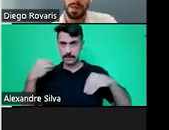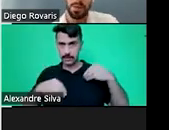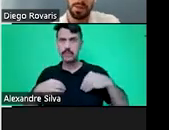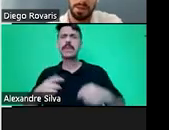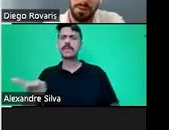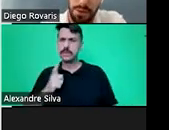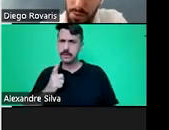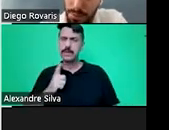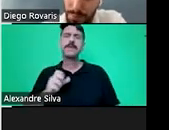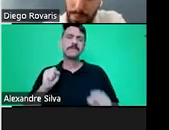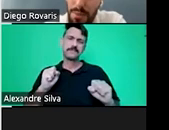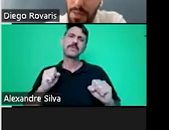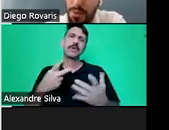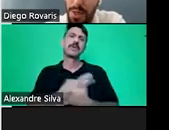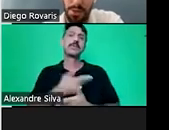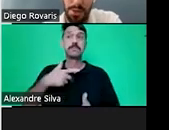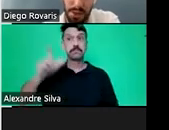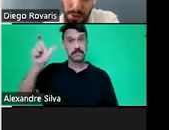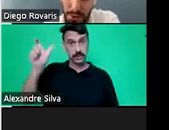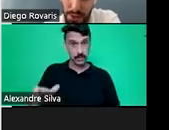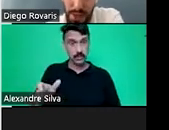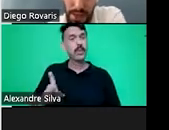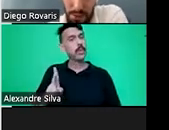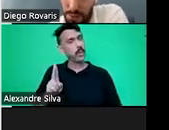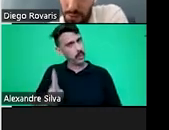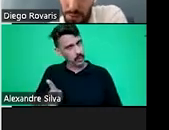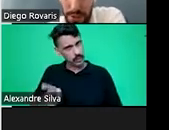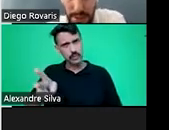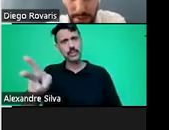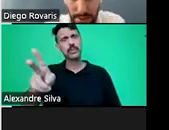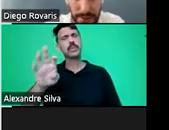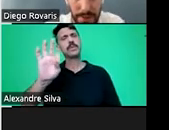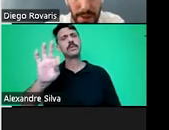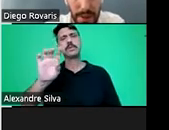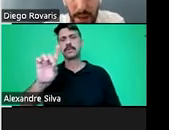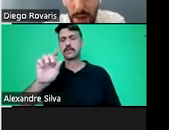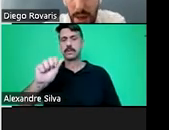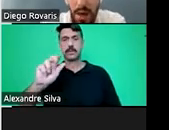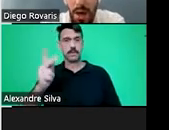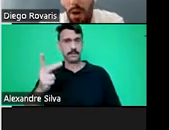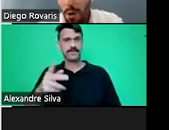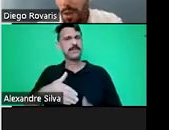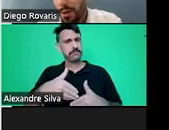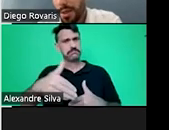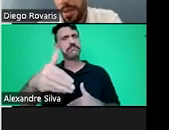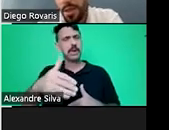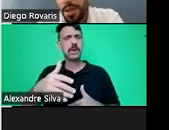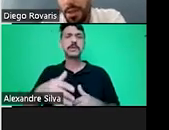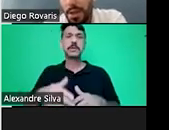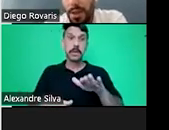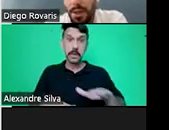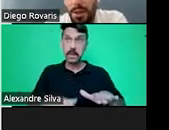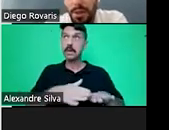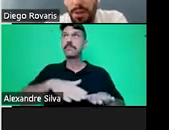maior a probabilidade desse indivíduo manter o diagnóstico de TDAH ao longo da vida. Uma outra coisa que